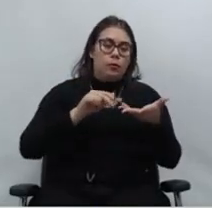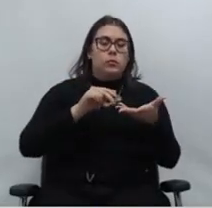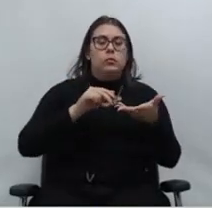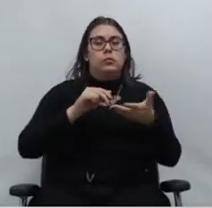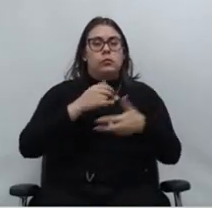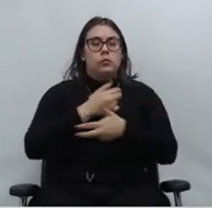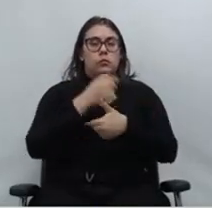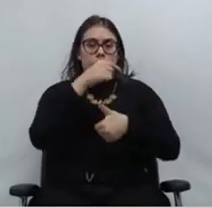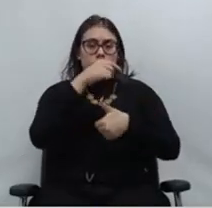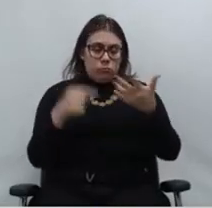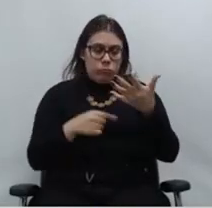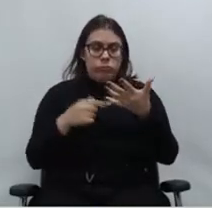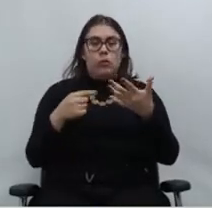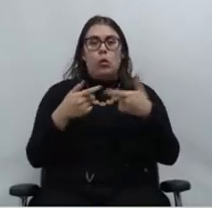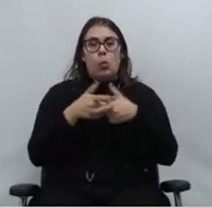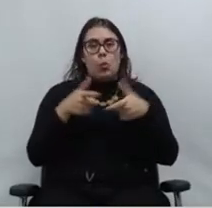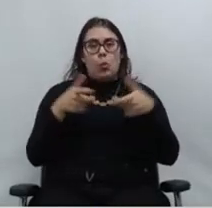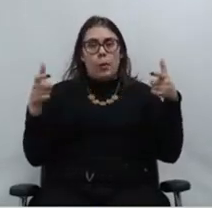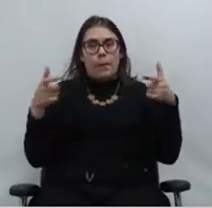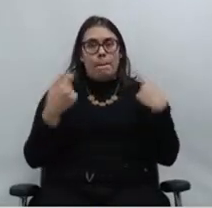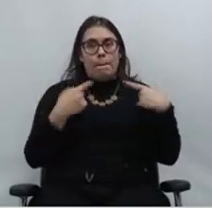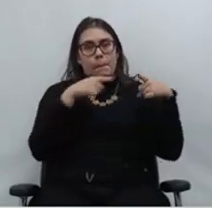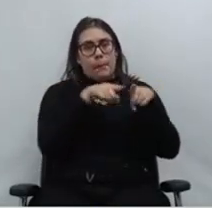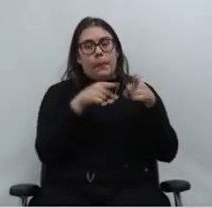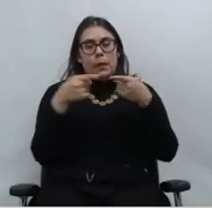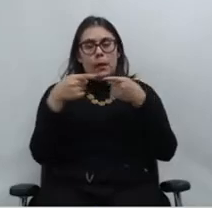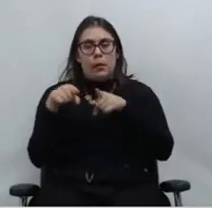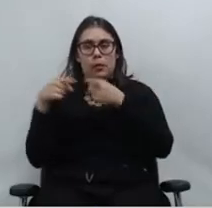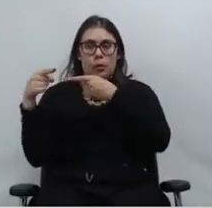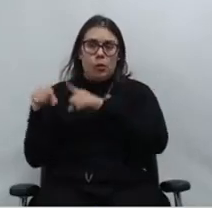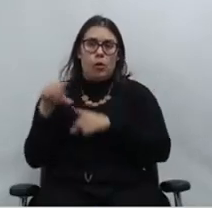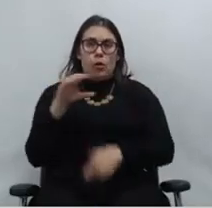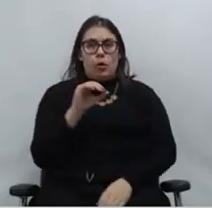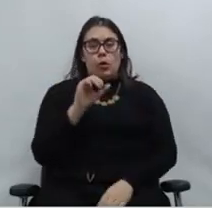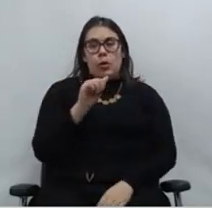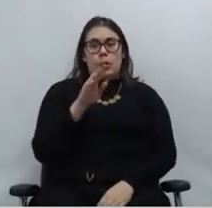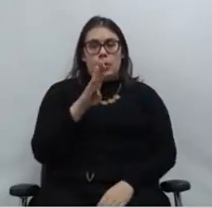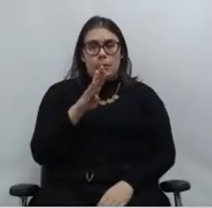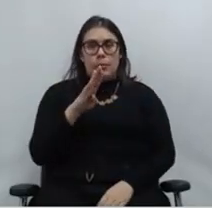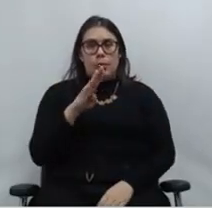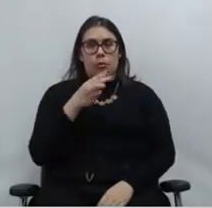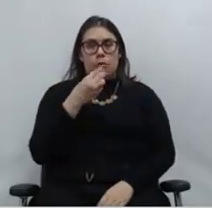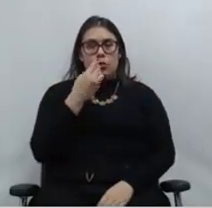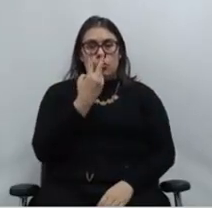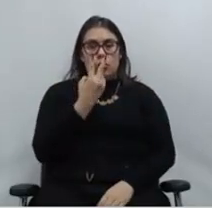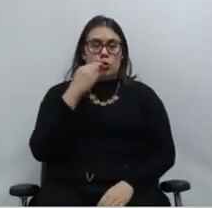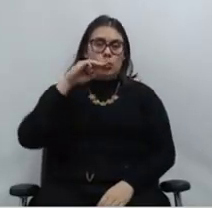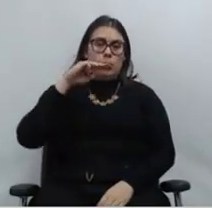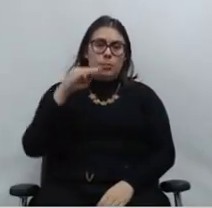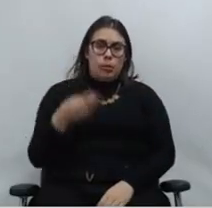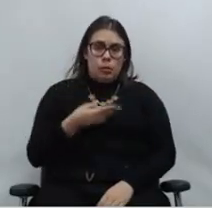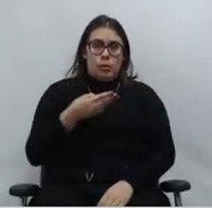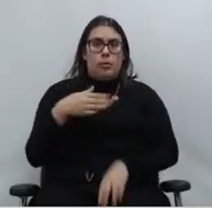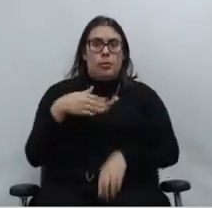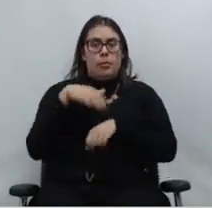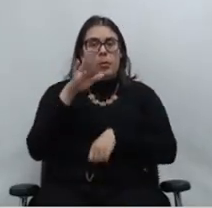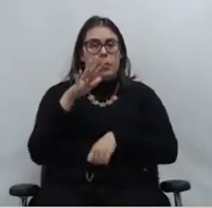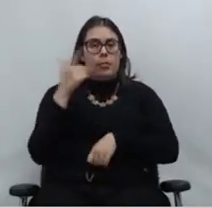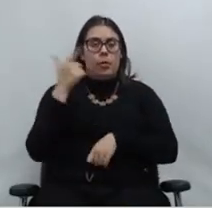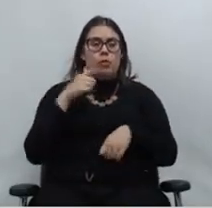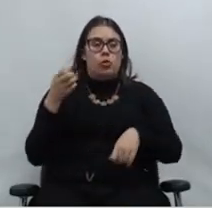por exemplo, um aumento das parcerias vigentes diversas da OAB, com previsão de destinação no valor de 2 milhões, um pouco mais de 2 milhões para